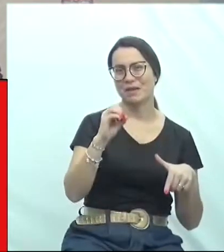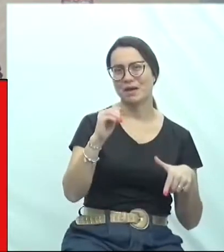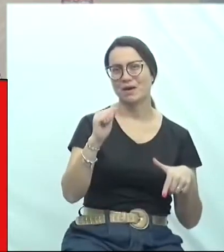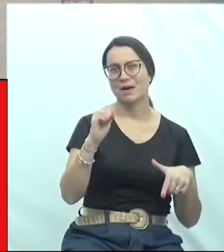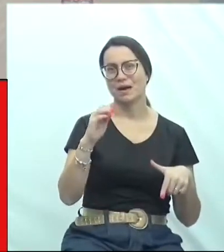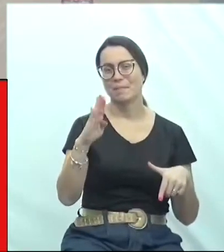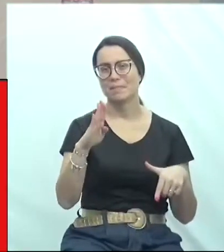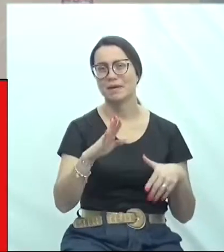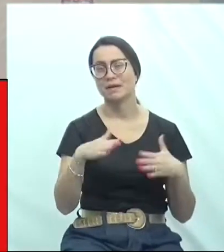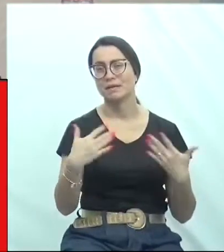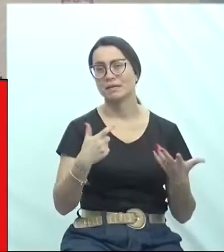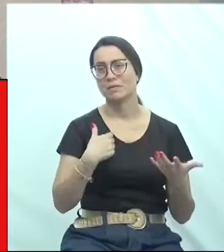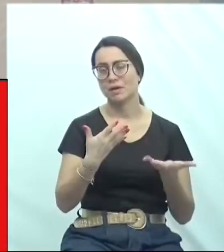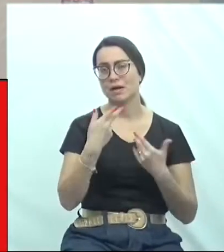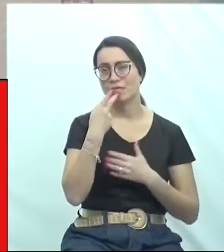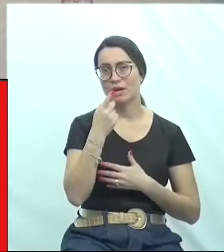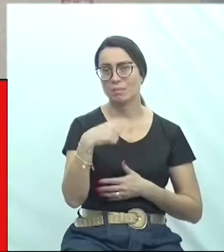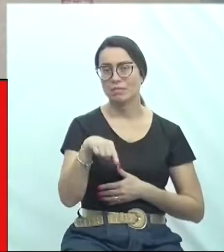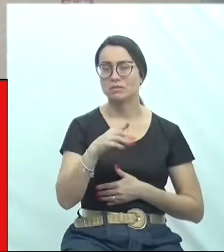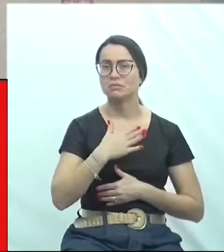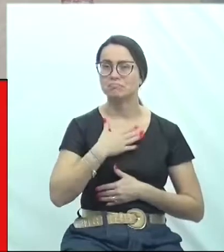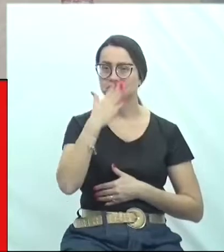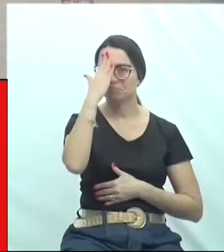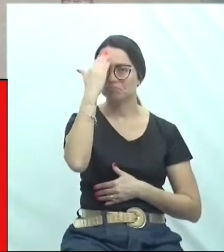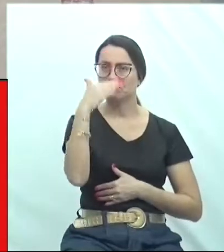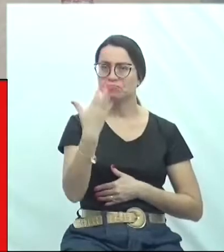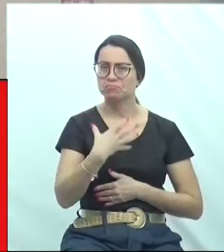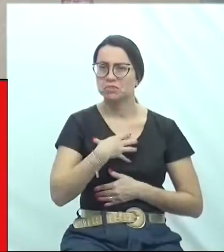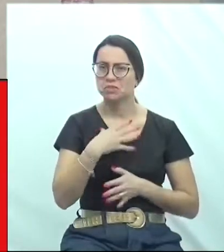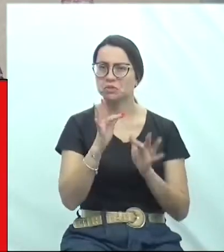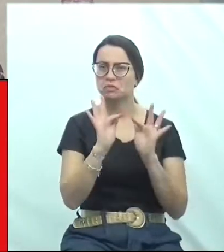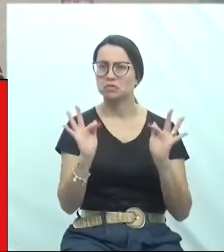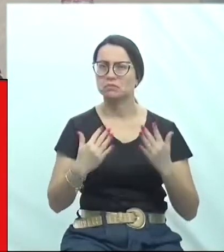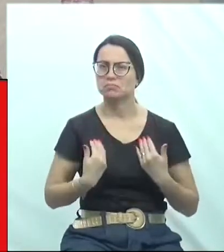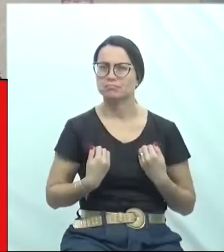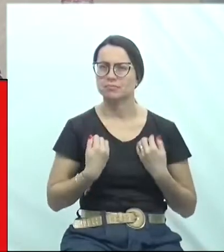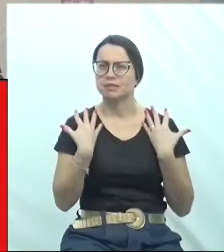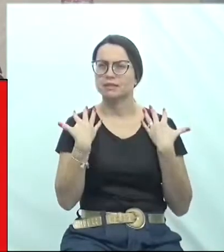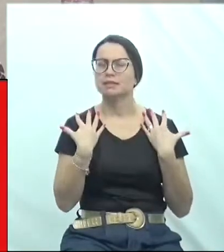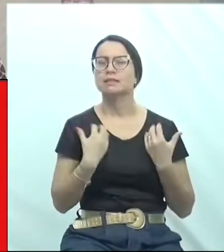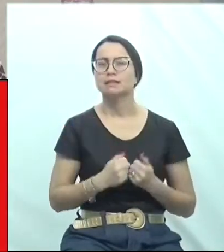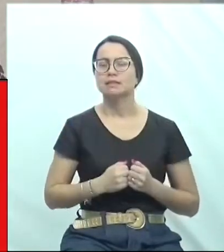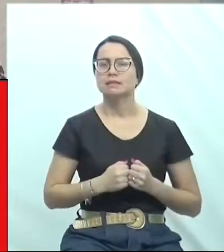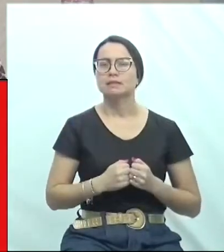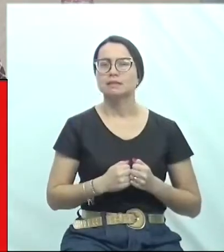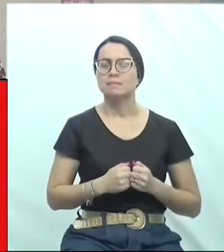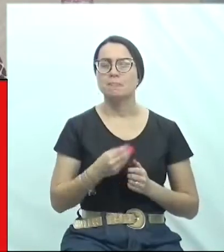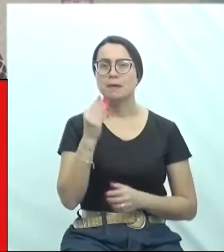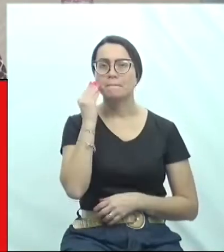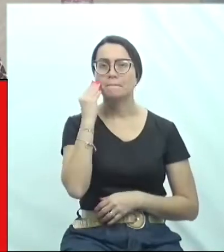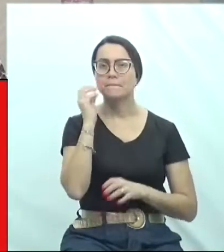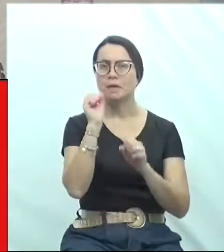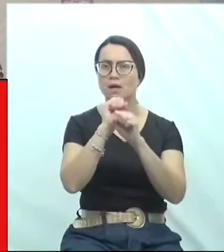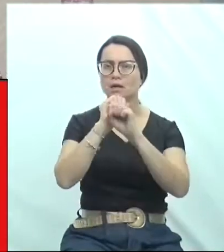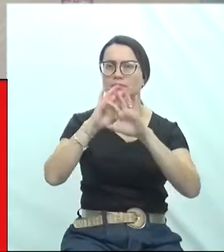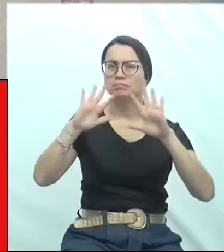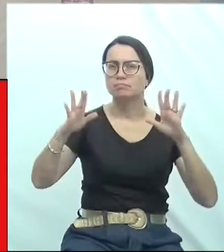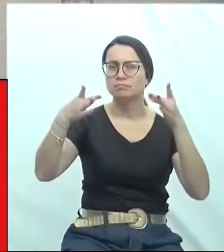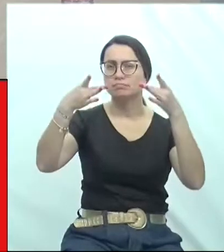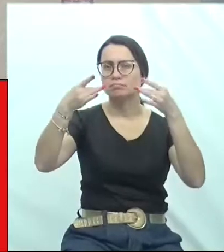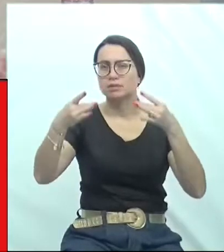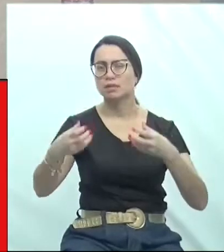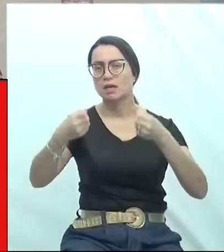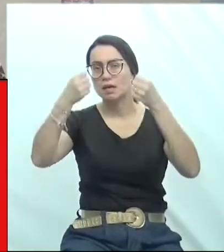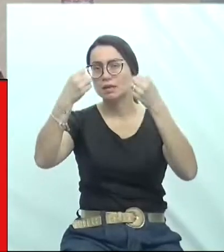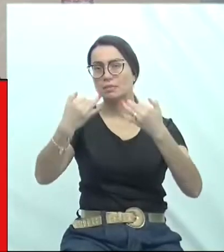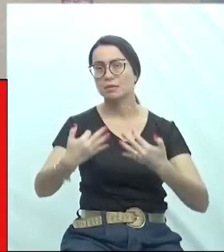quero dizer que, para mim, é uma honra estar na tribuna desta augusta casa, na presença dos senhores, tentando esclarecer, né, os motivos de que a